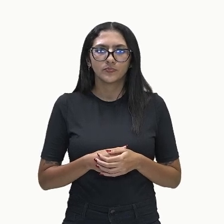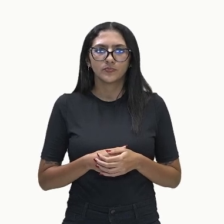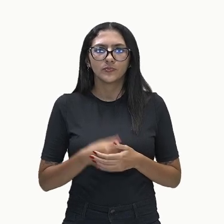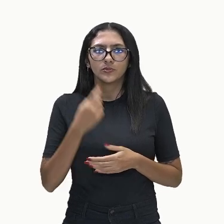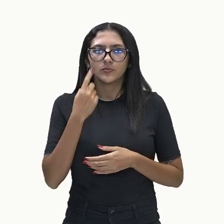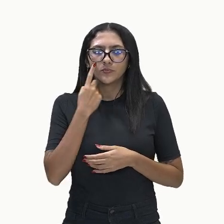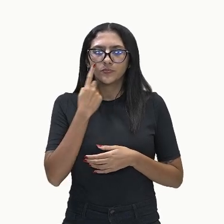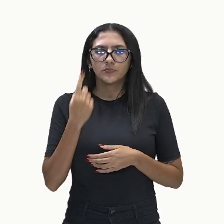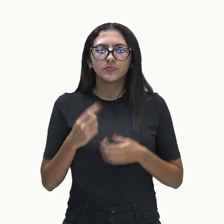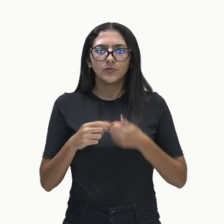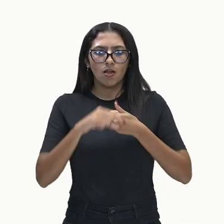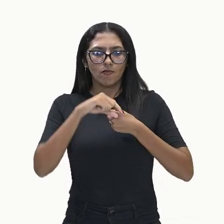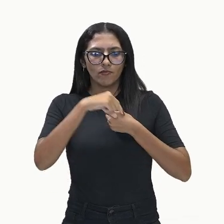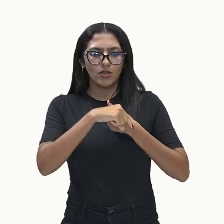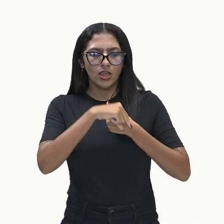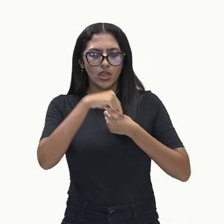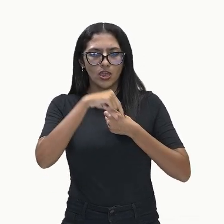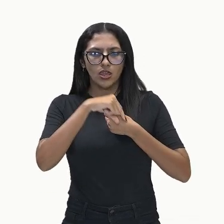veia pulmonar.